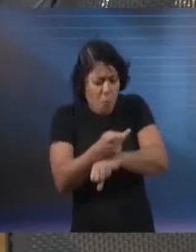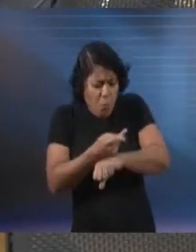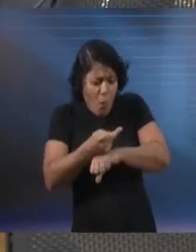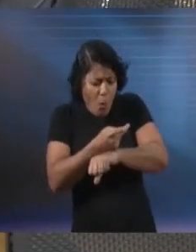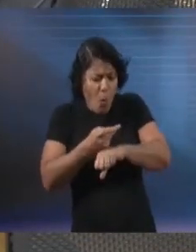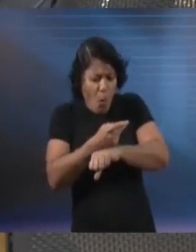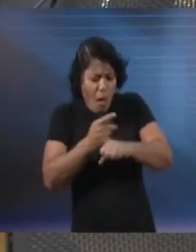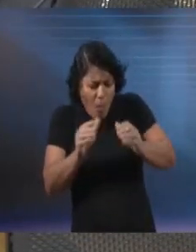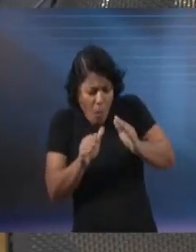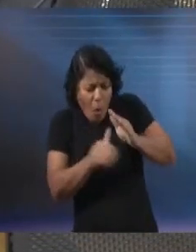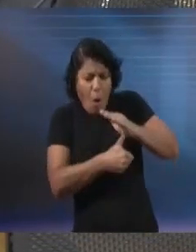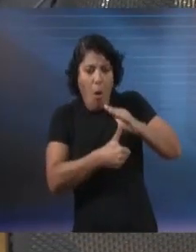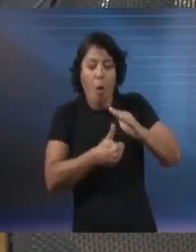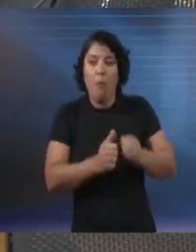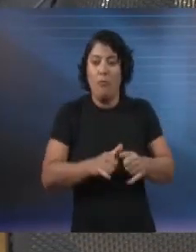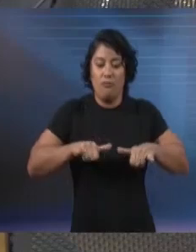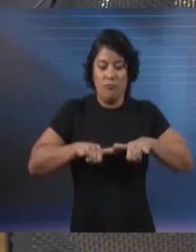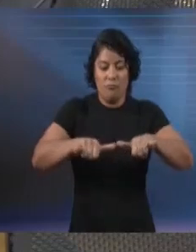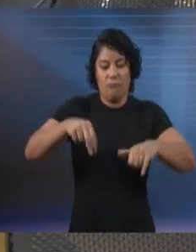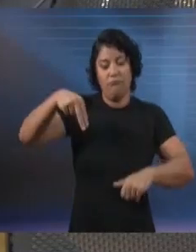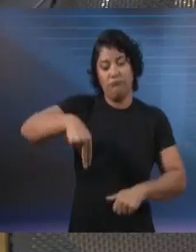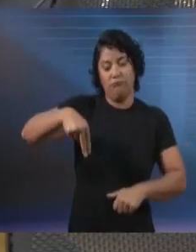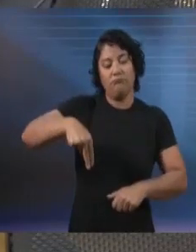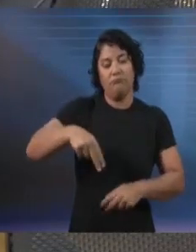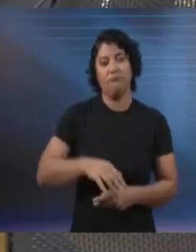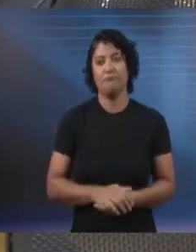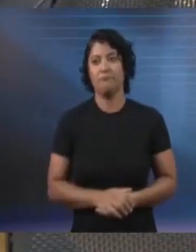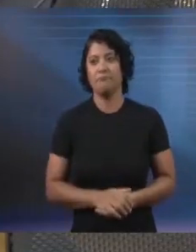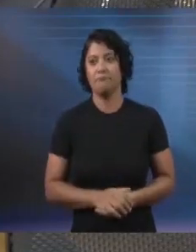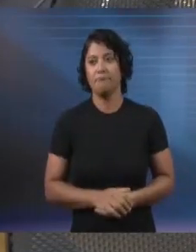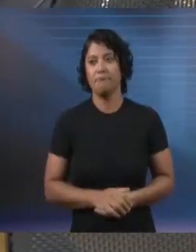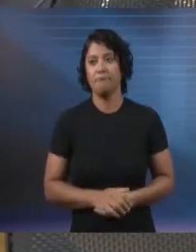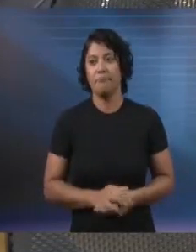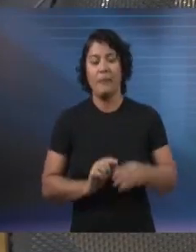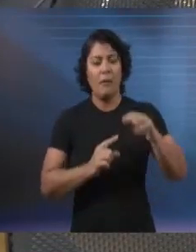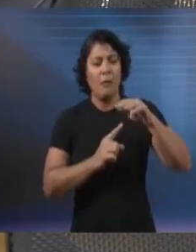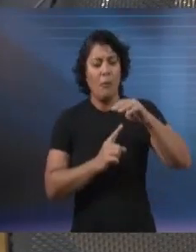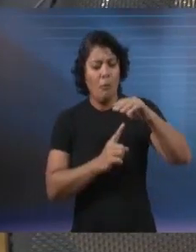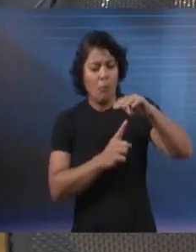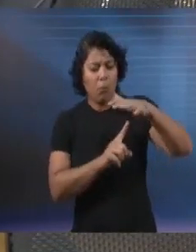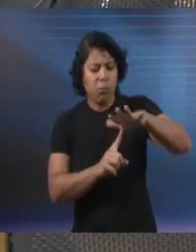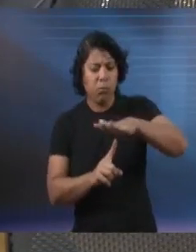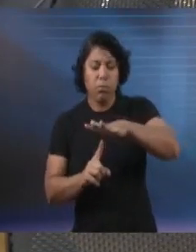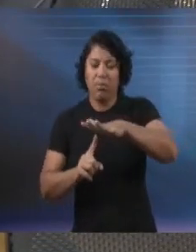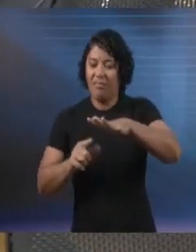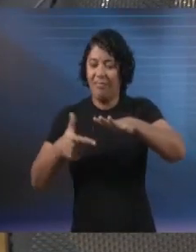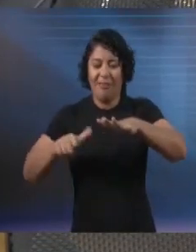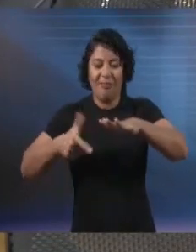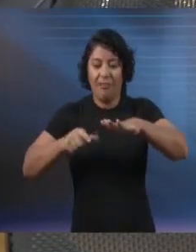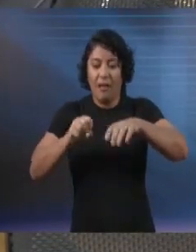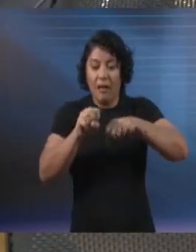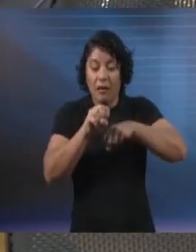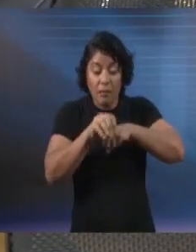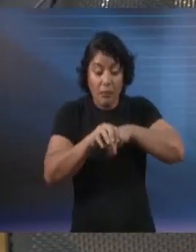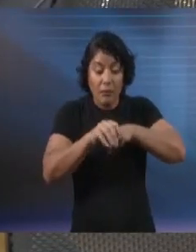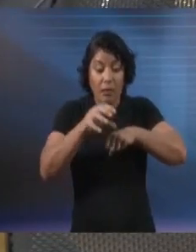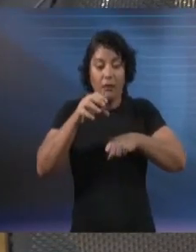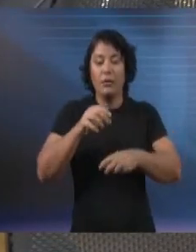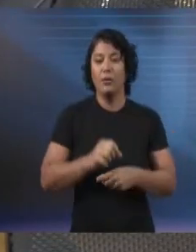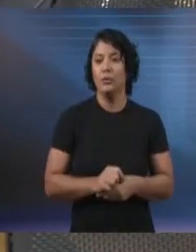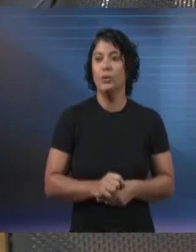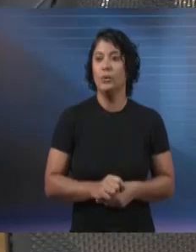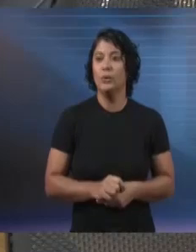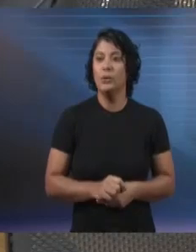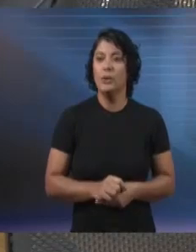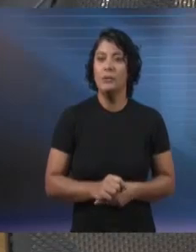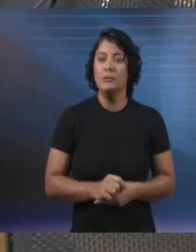no assalto que houve no supermercado Nordestão. A aeronave não possui sistema de iluminação noturna